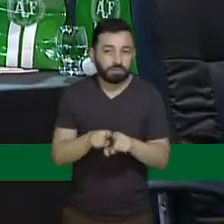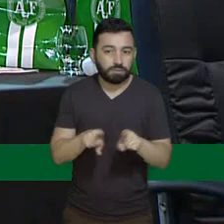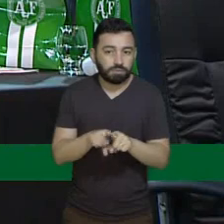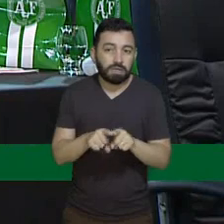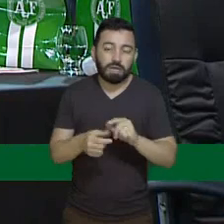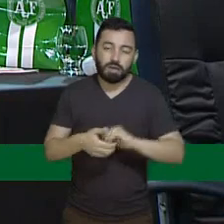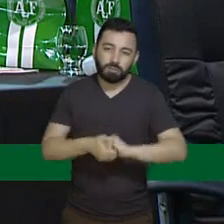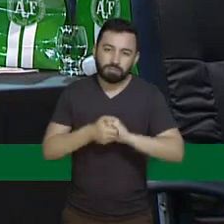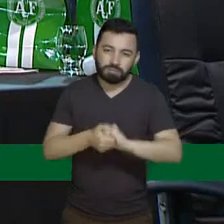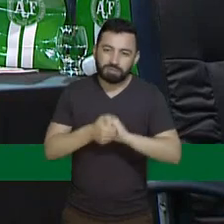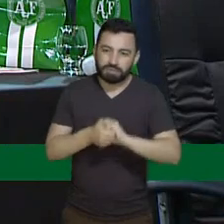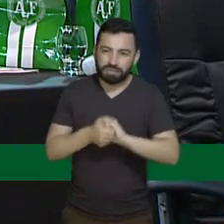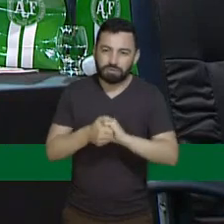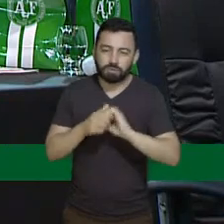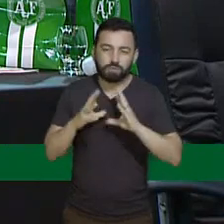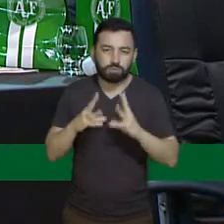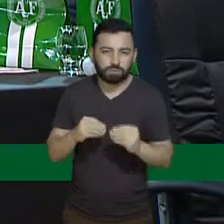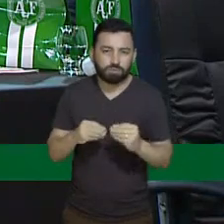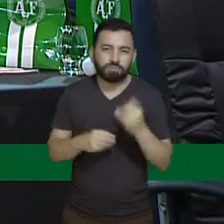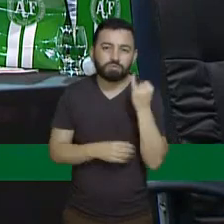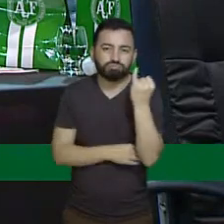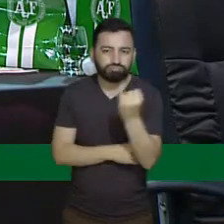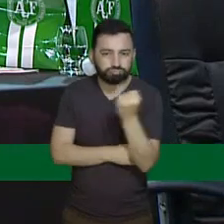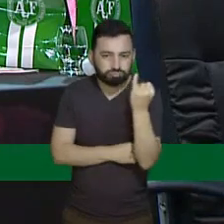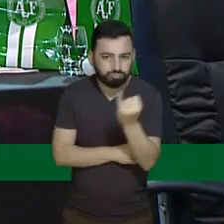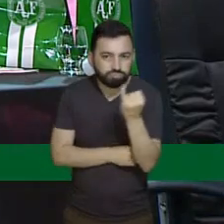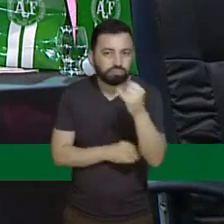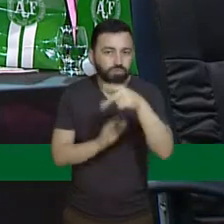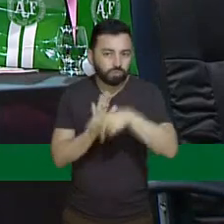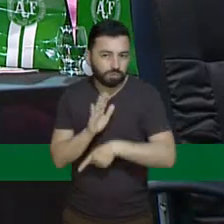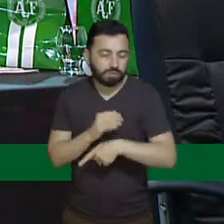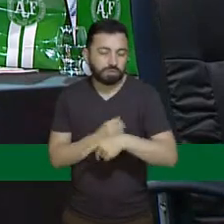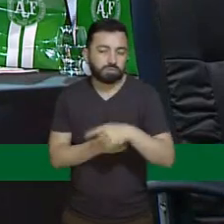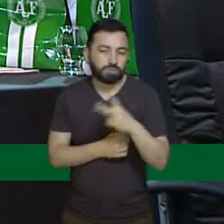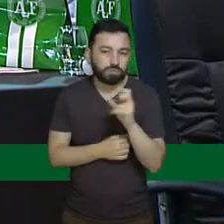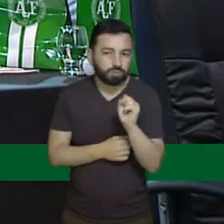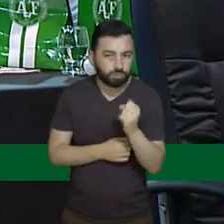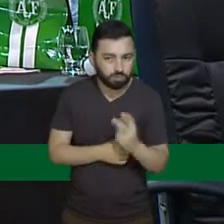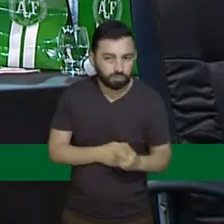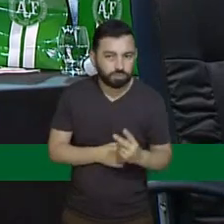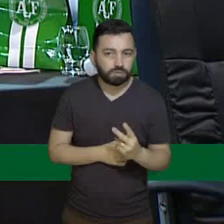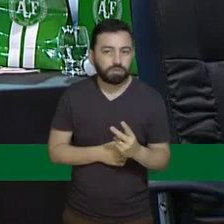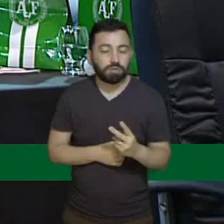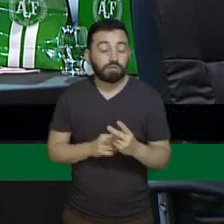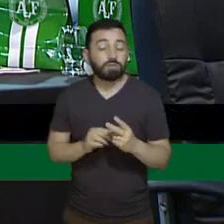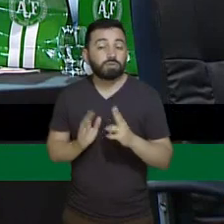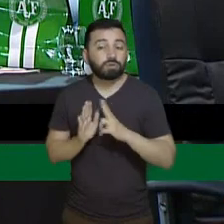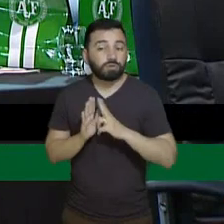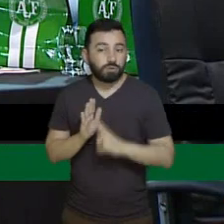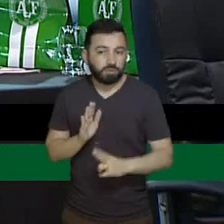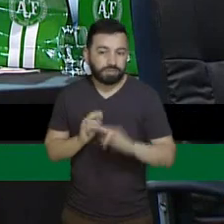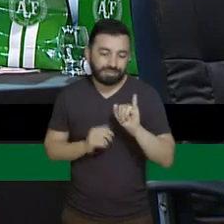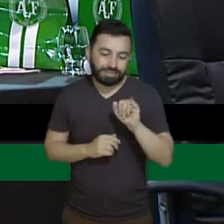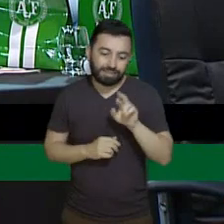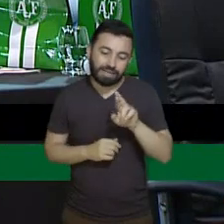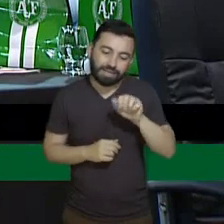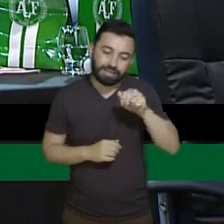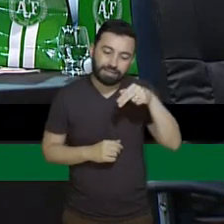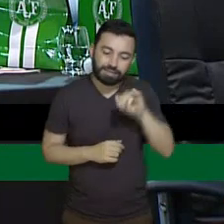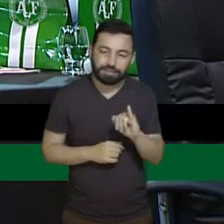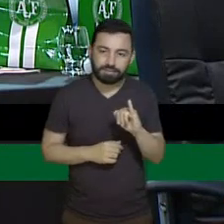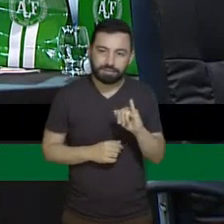cumprimentar a todos. Da importância desse projeto 382, que denomina o município de Irani o